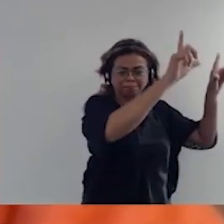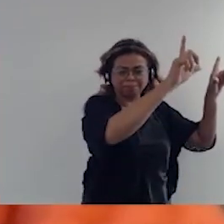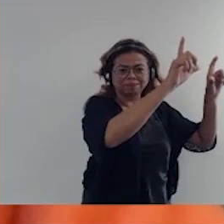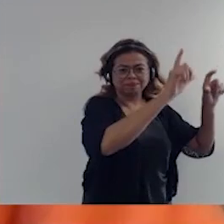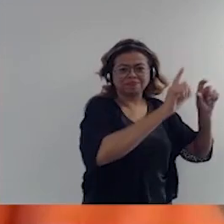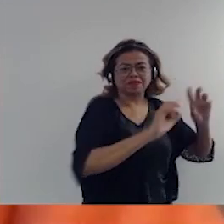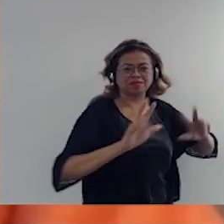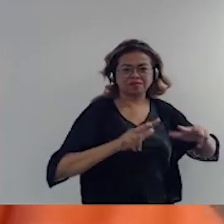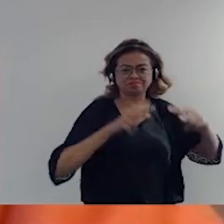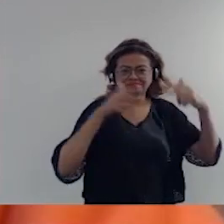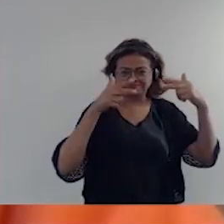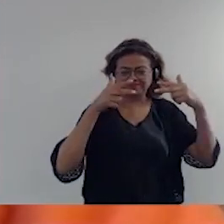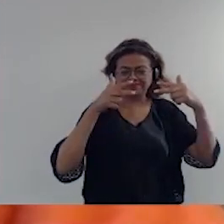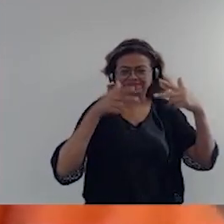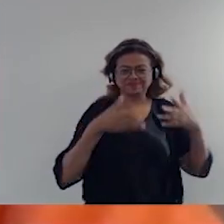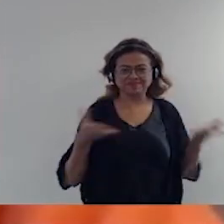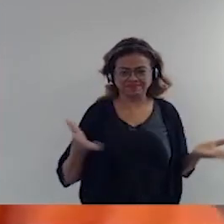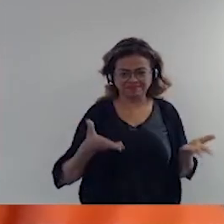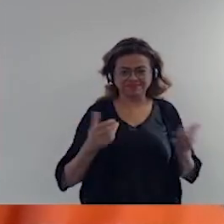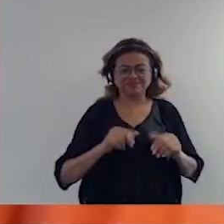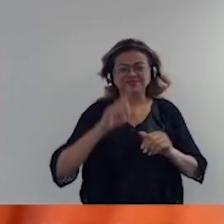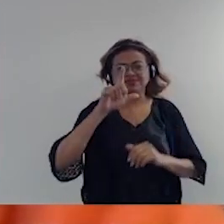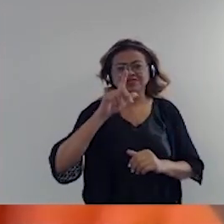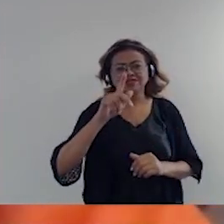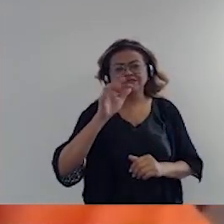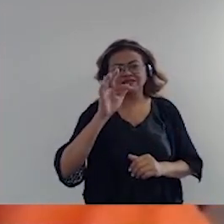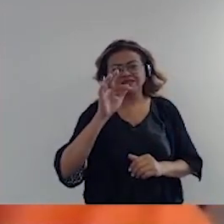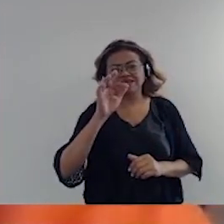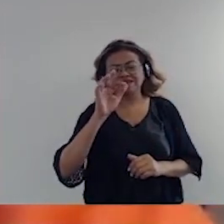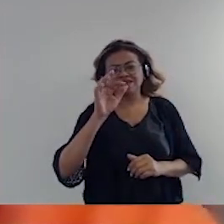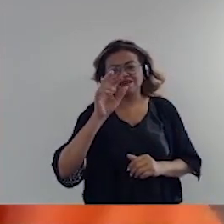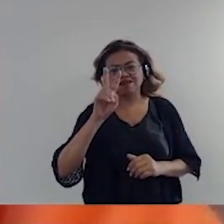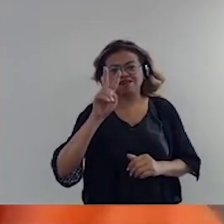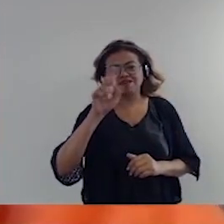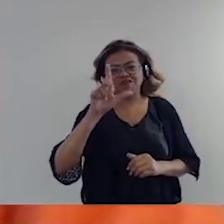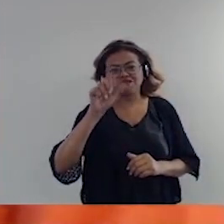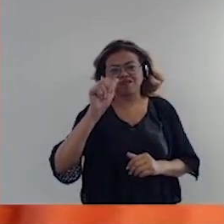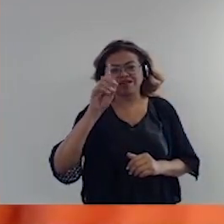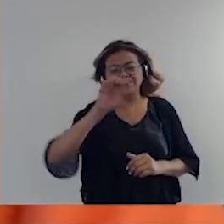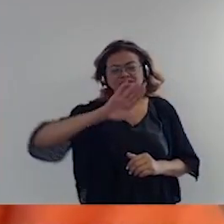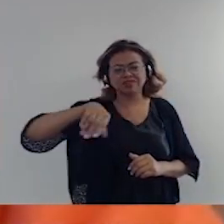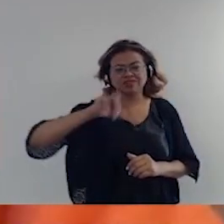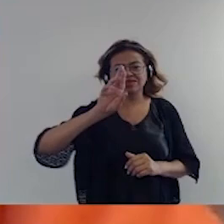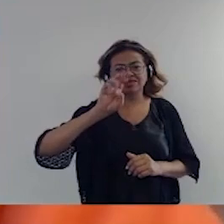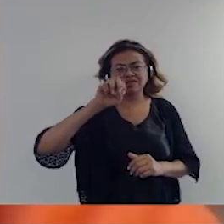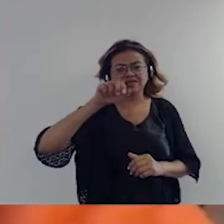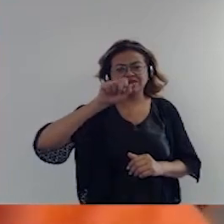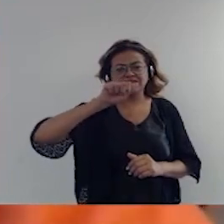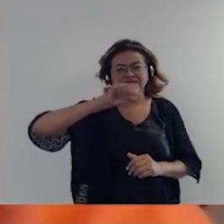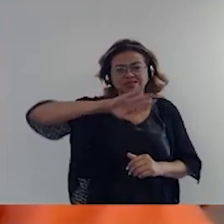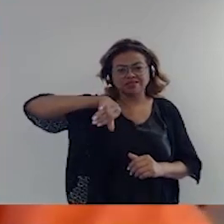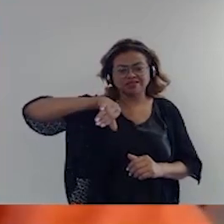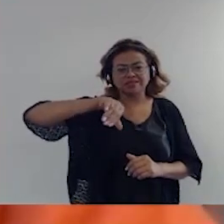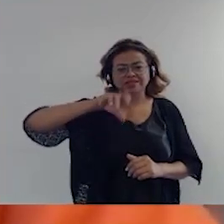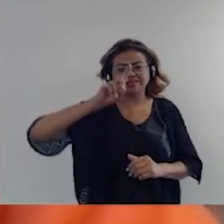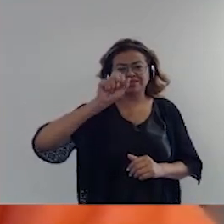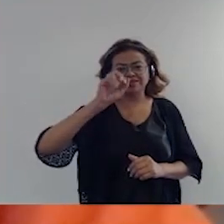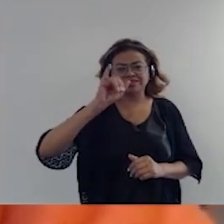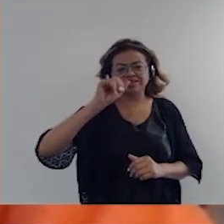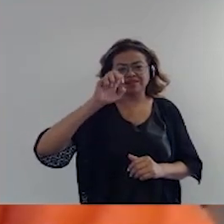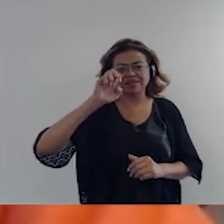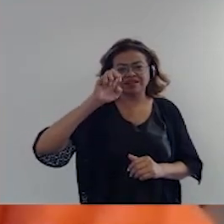de mesa virtual, a Vládia, o doutor Renan, a doutora Daniele, que é uma honra, né, estar